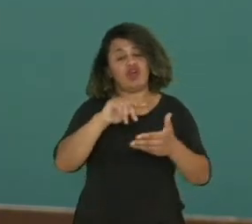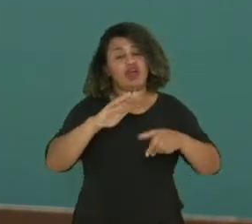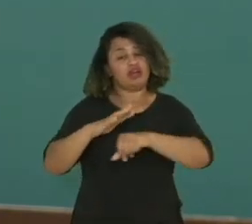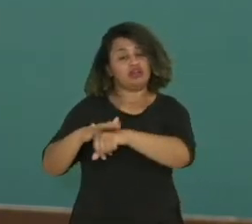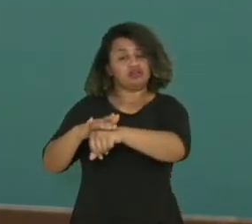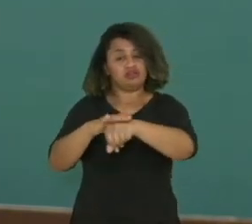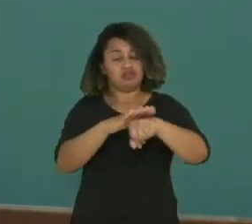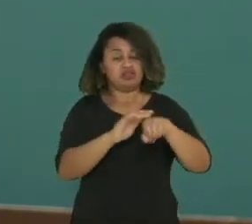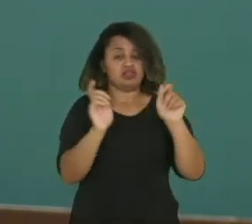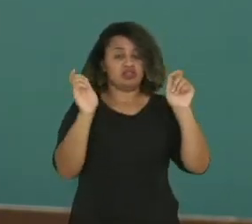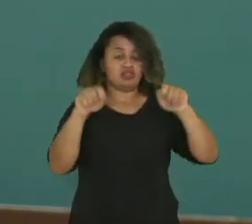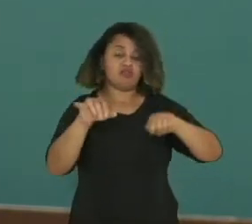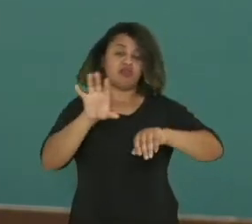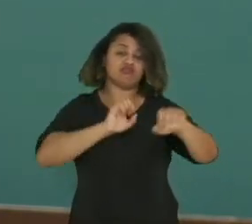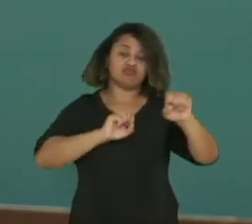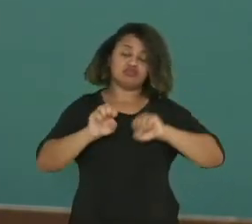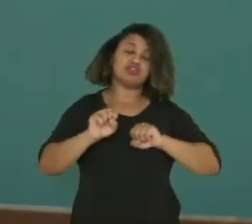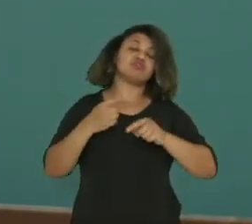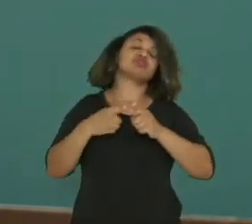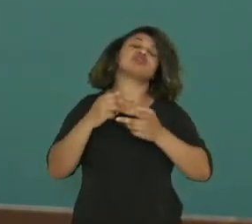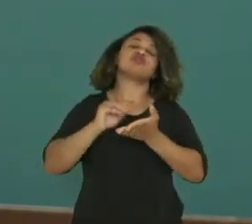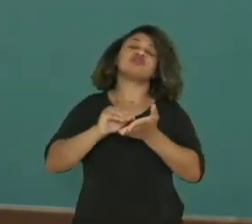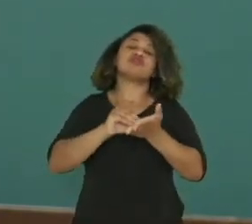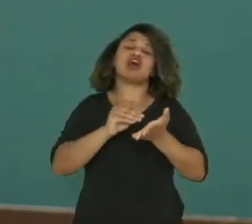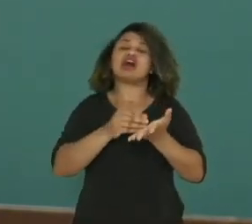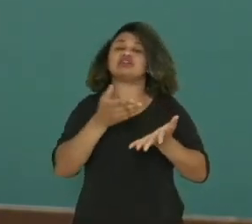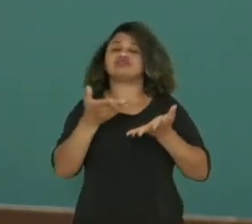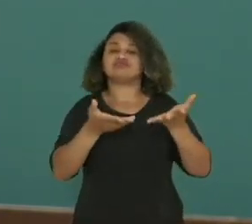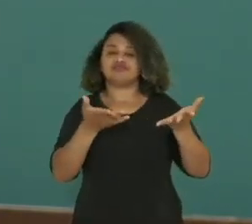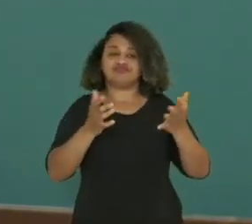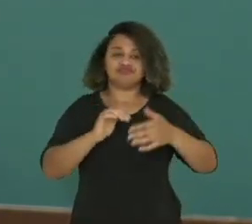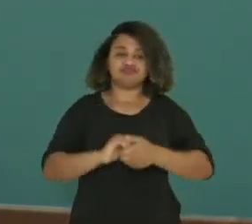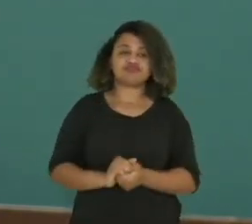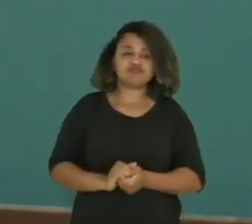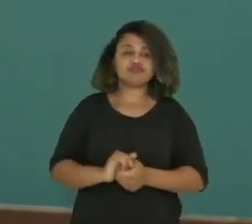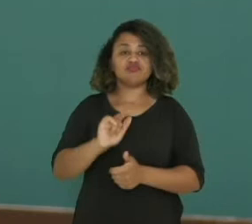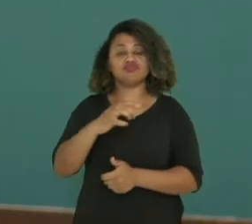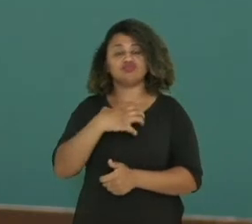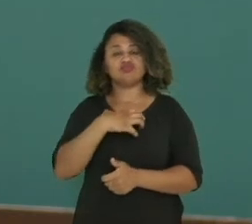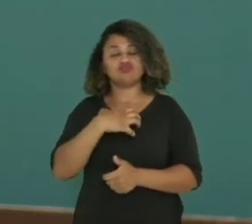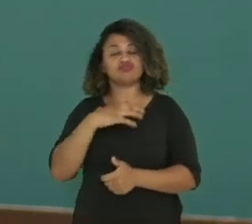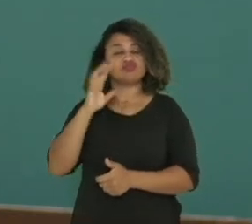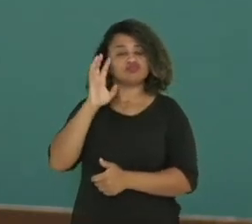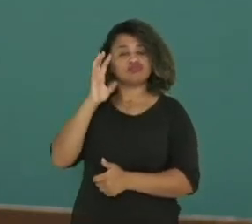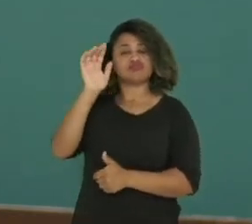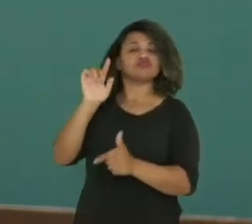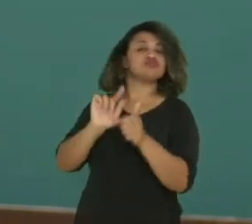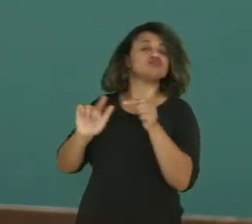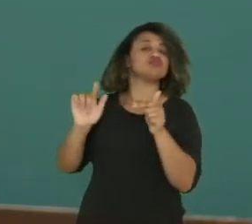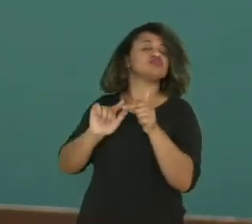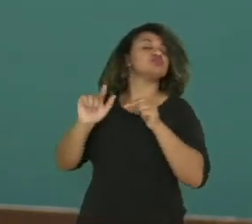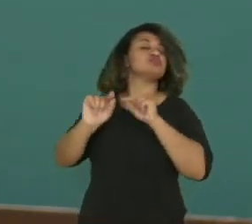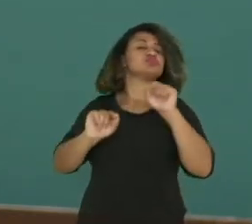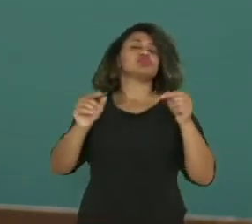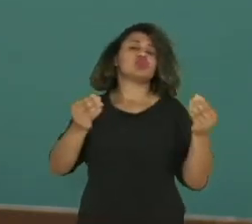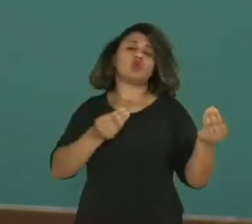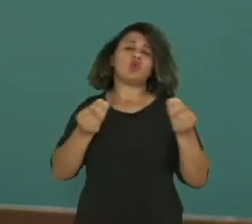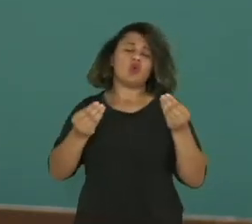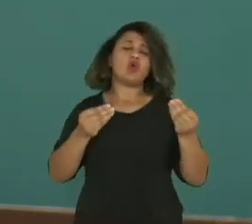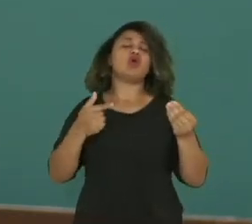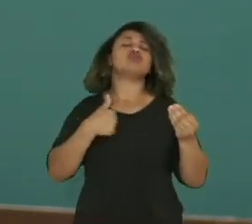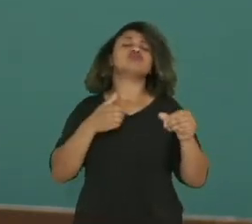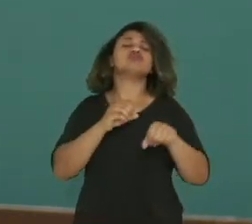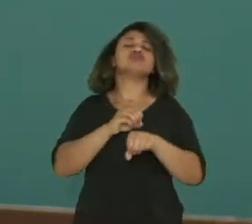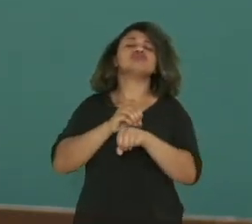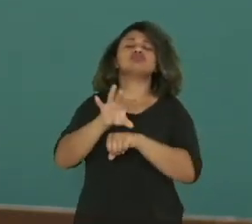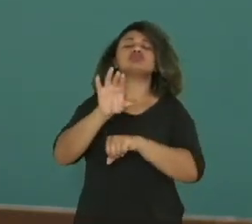doenças, né, que tem a ver com a falta desse serviço. Uma das formas de resolver o problema, então, o que a gente poderia